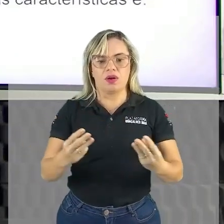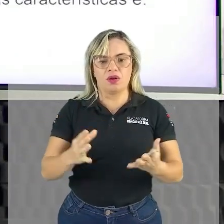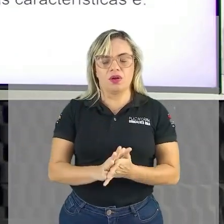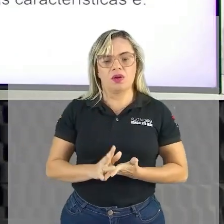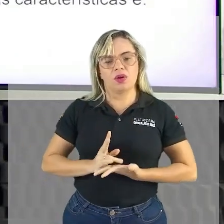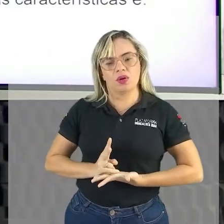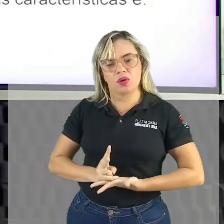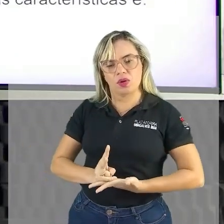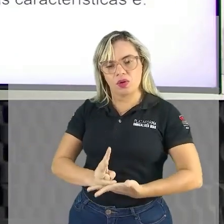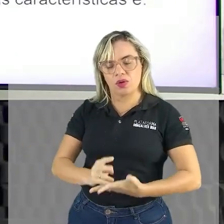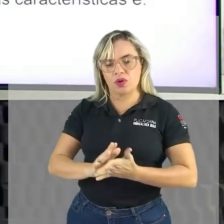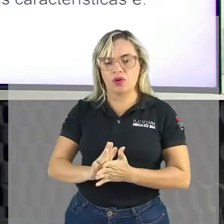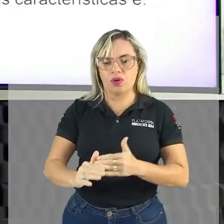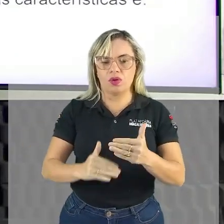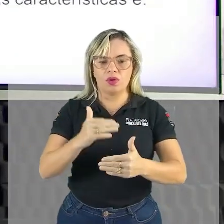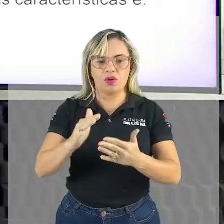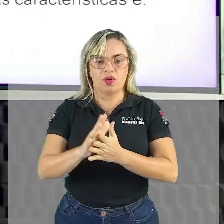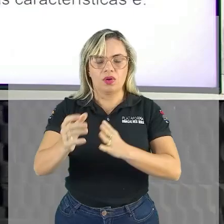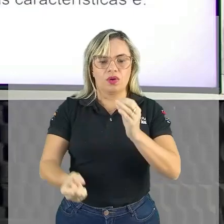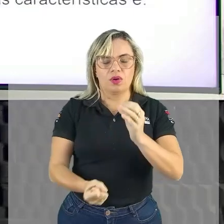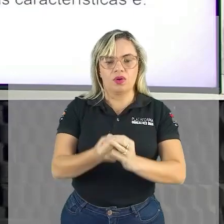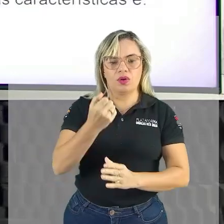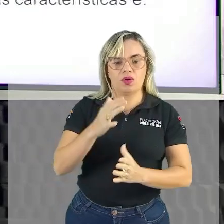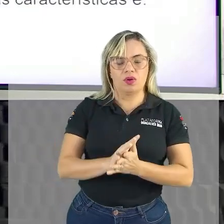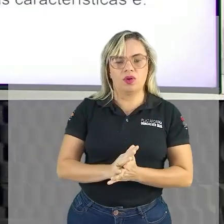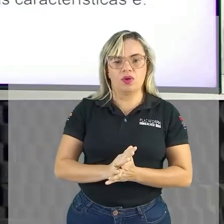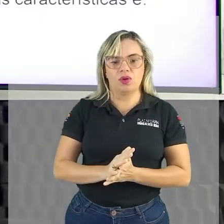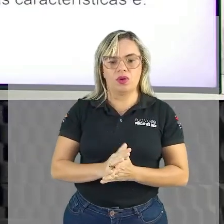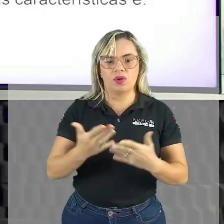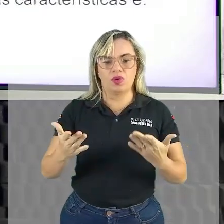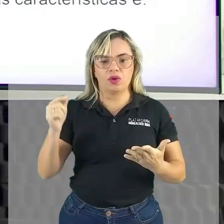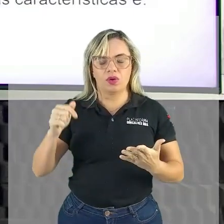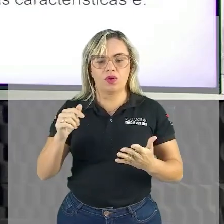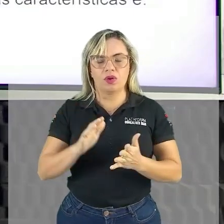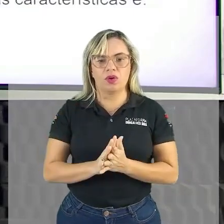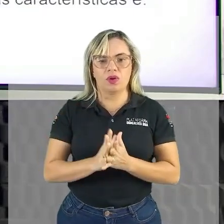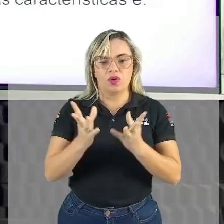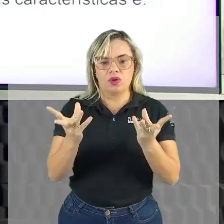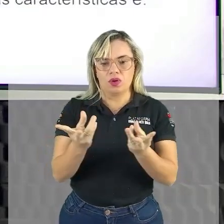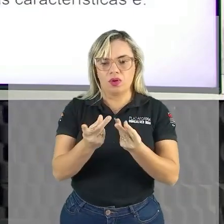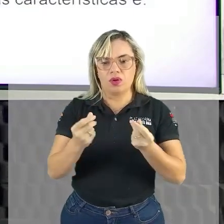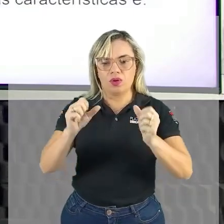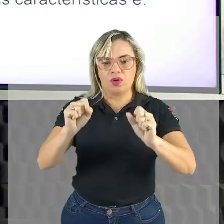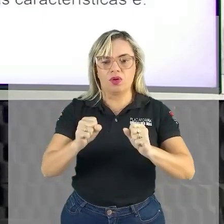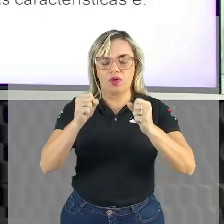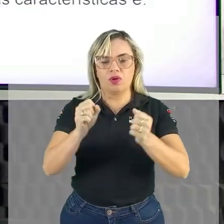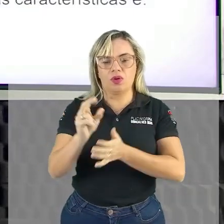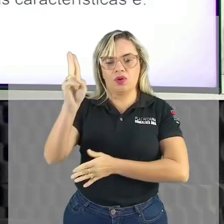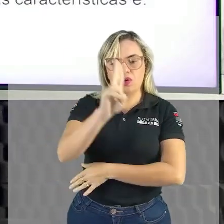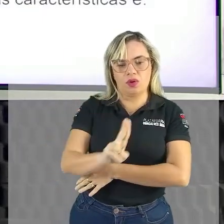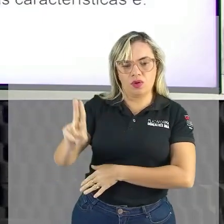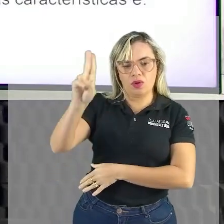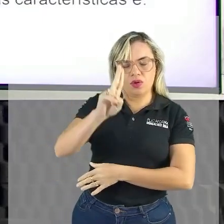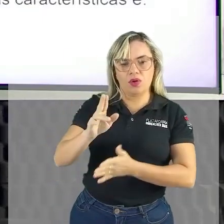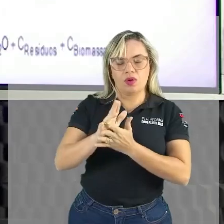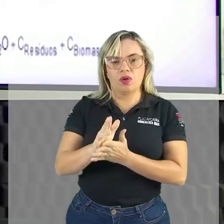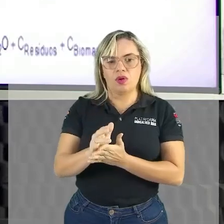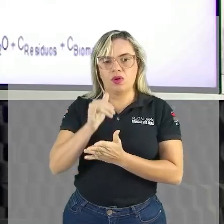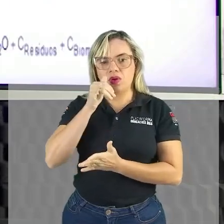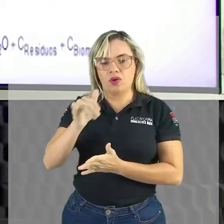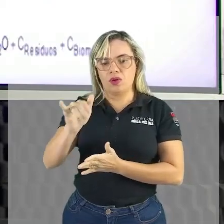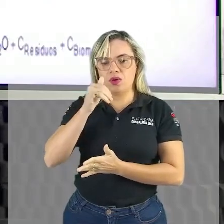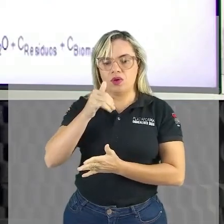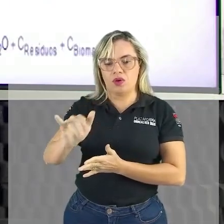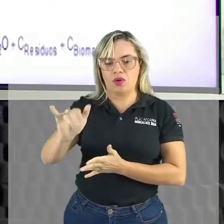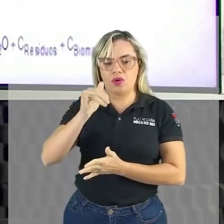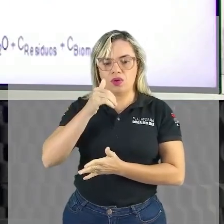Durante esse processo, há a formação de produtos que podem ser usados para a geração de energia. Deixa eu trazer a